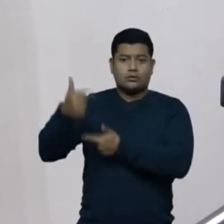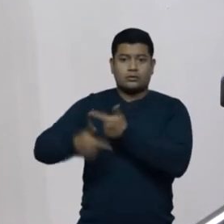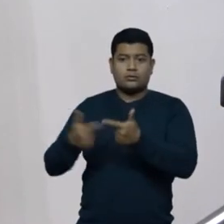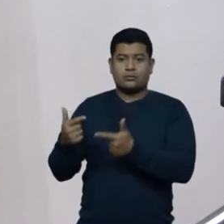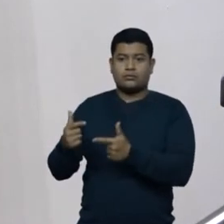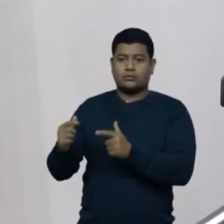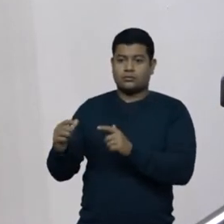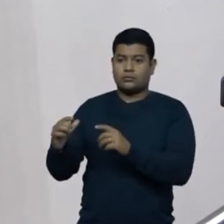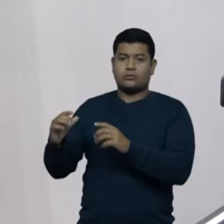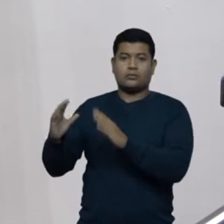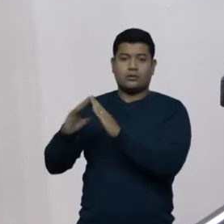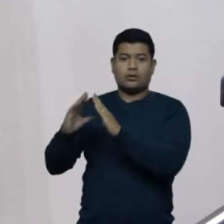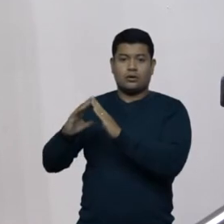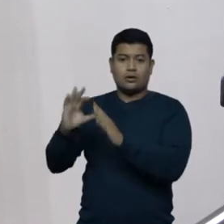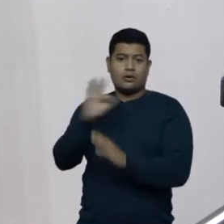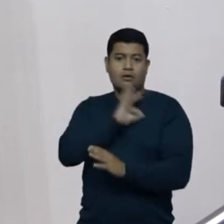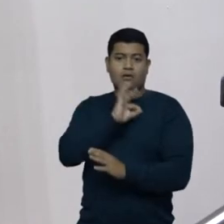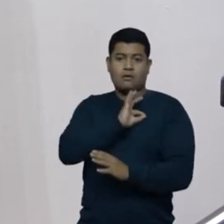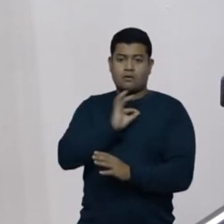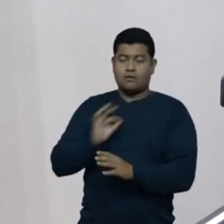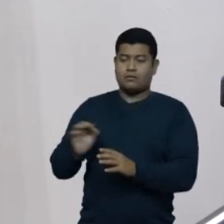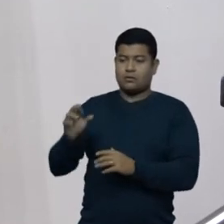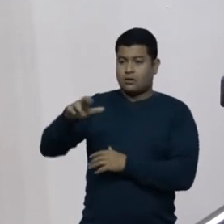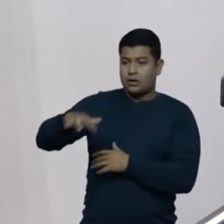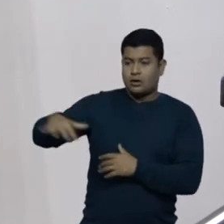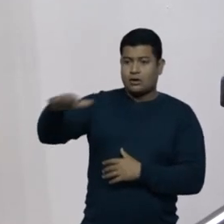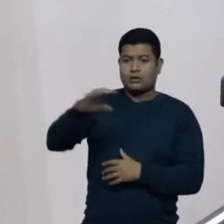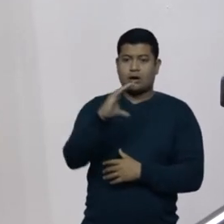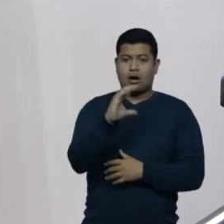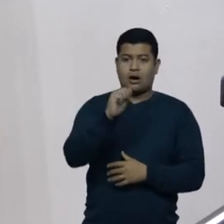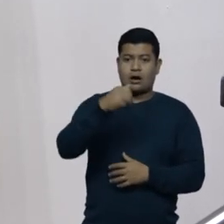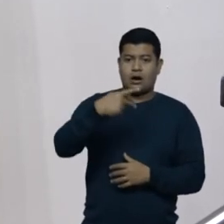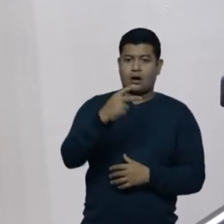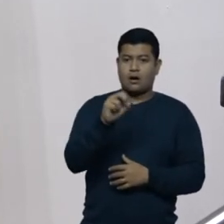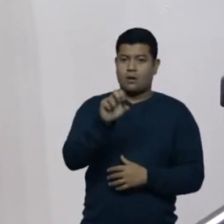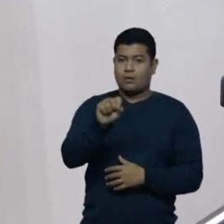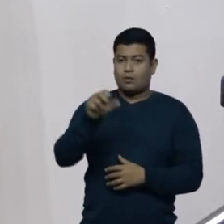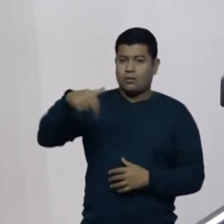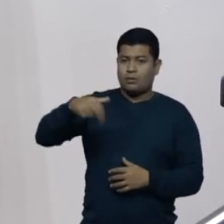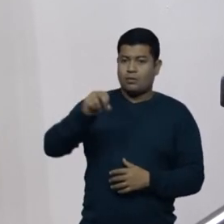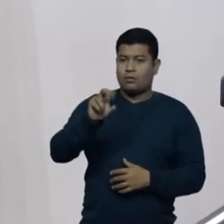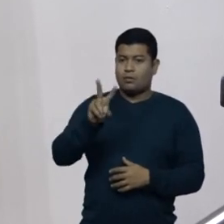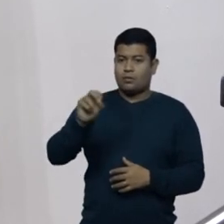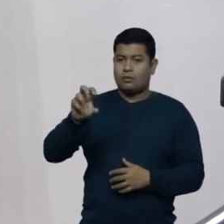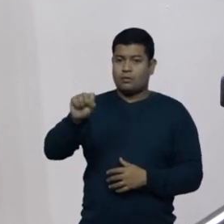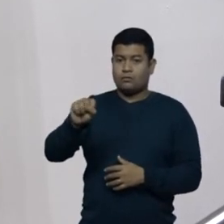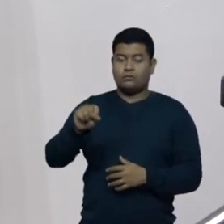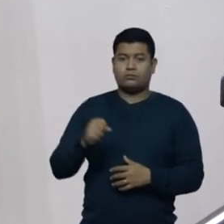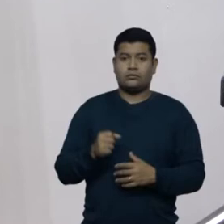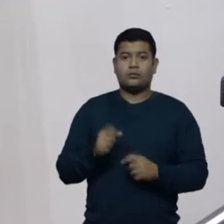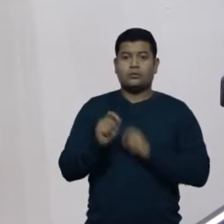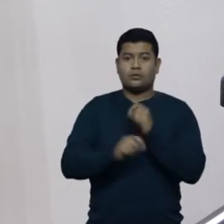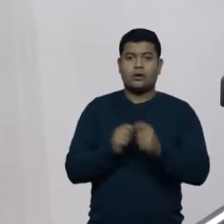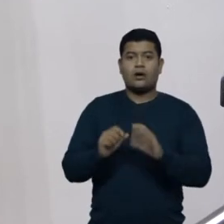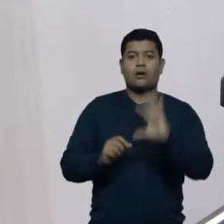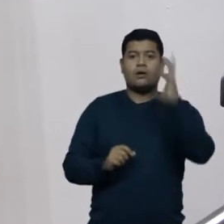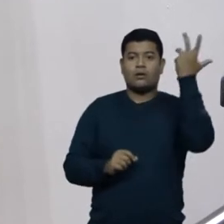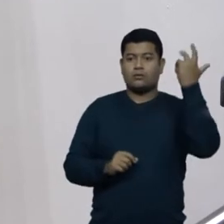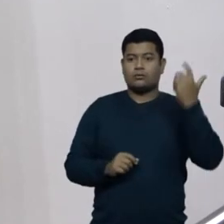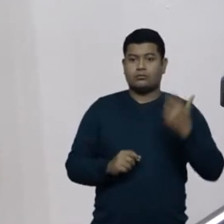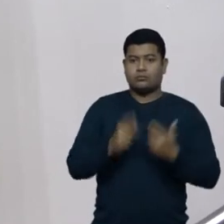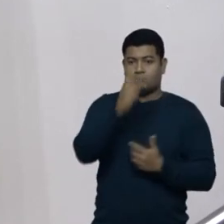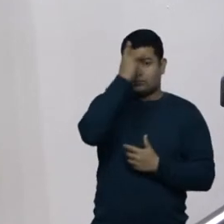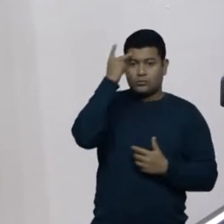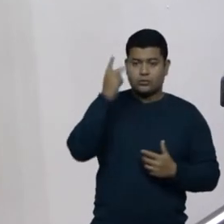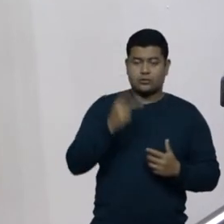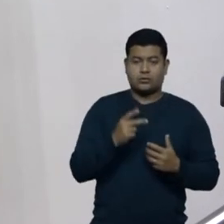posto policial na região de Campos Novos e que foi alvejado por pessoas